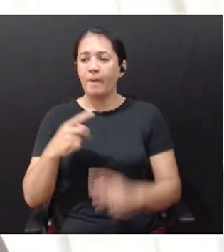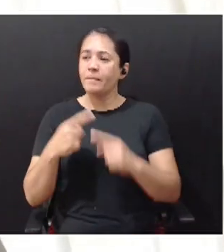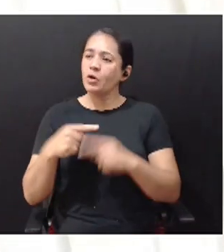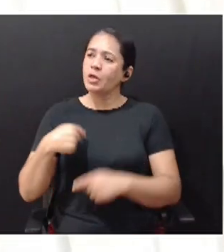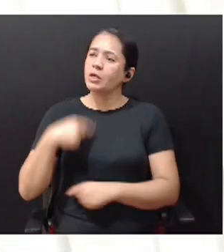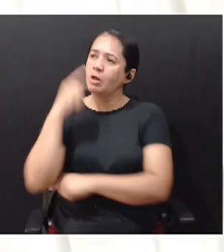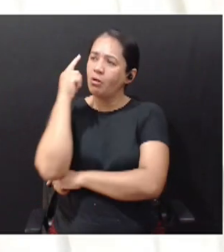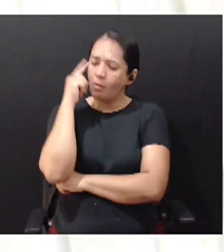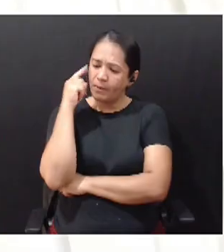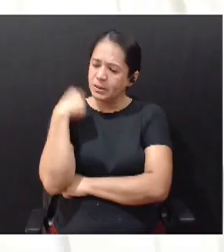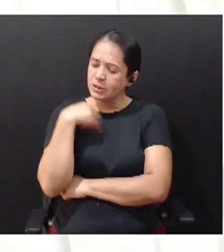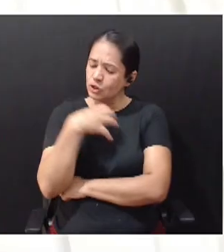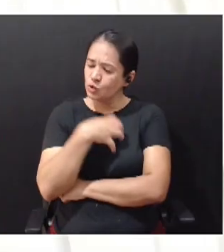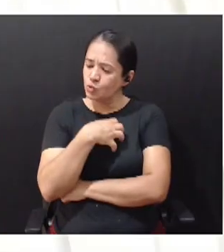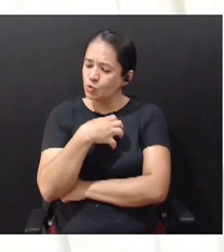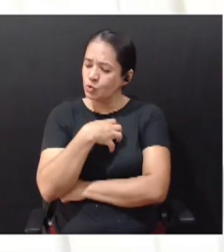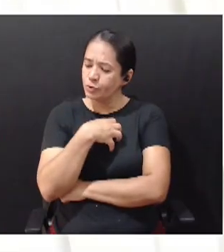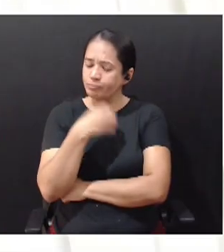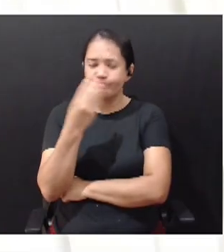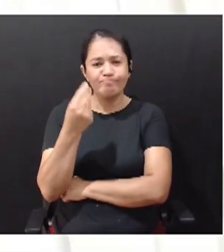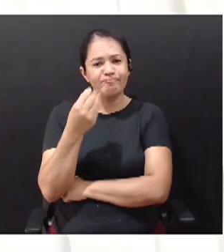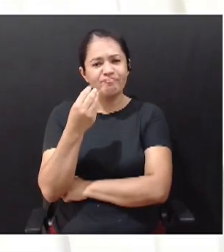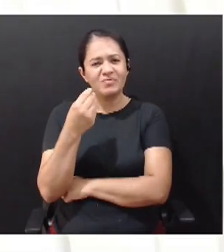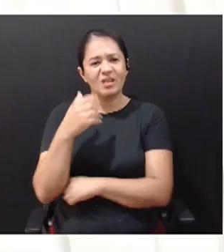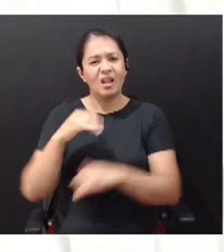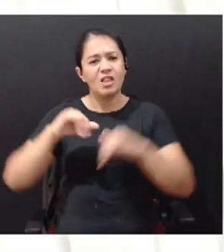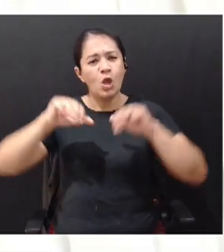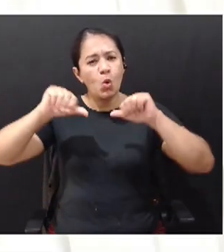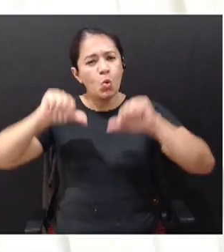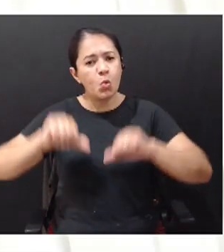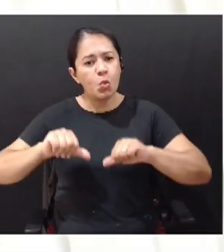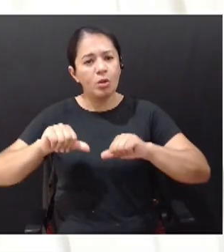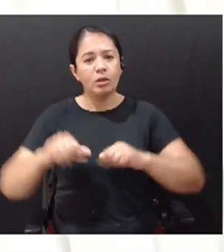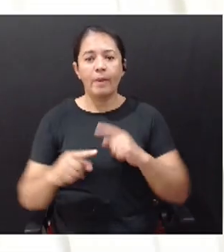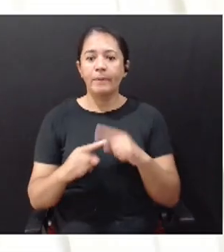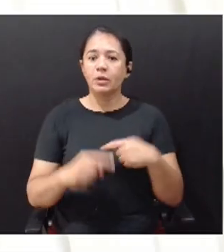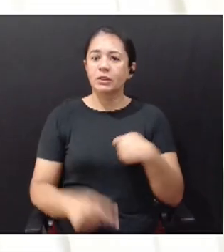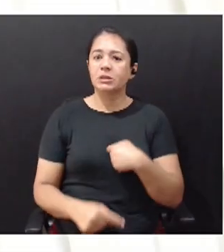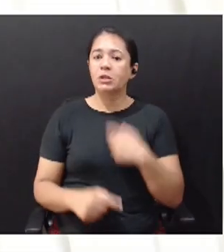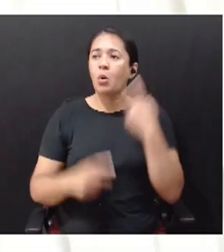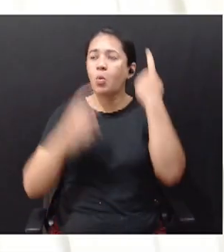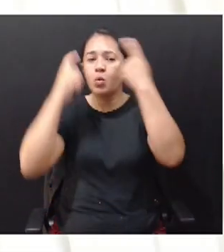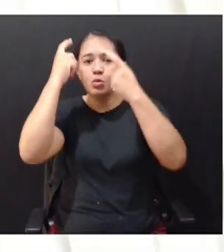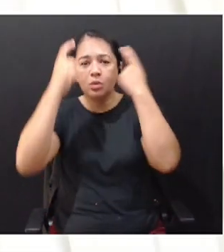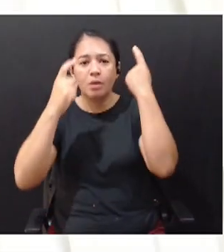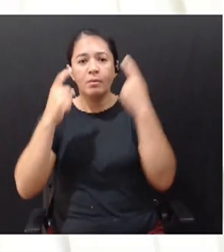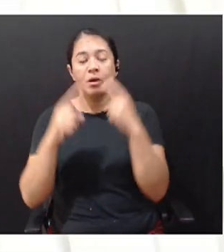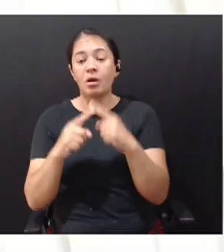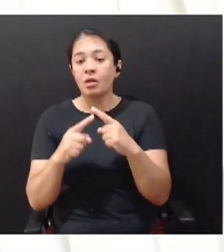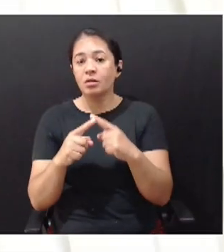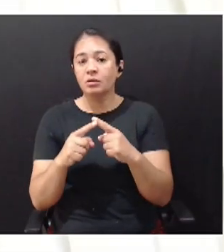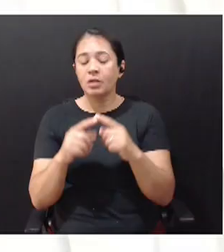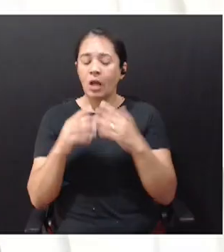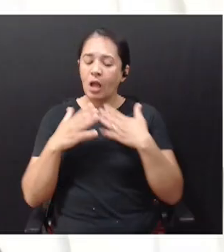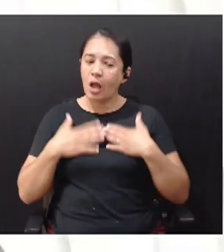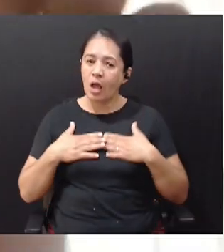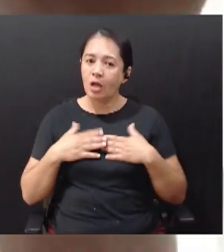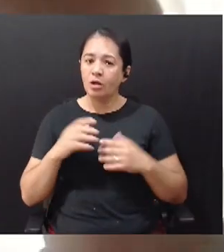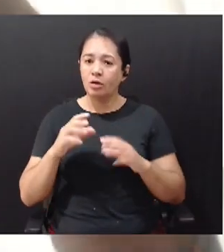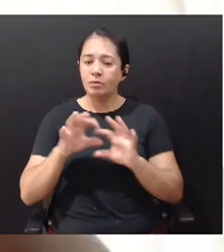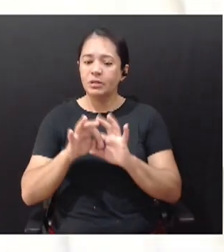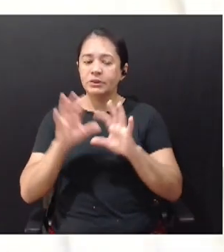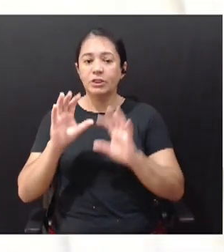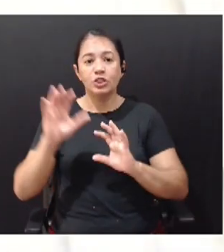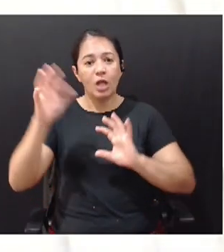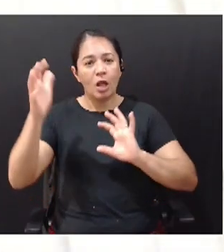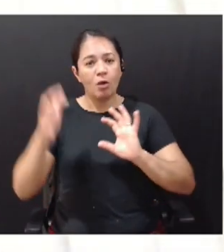forma tão pessimista? Por que eu estou tão preocupada? Deixa as coisas acontecerem primeiro, né?